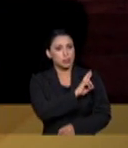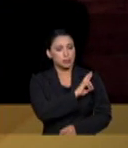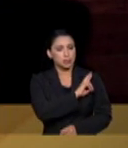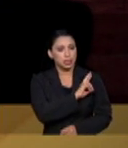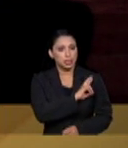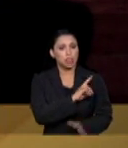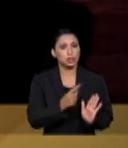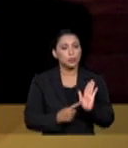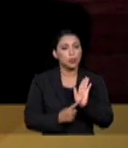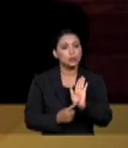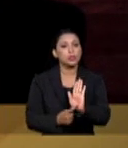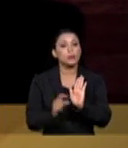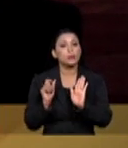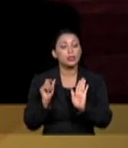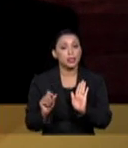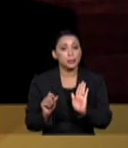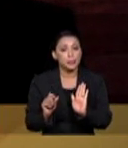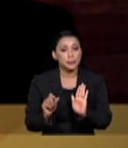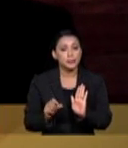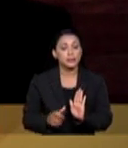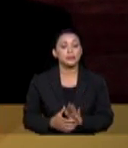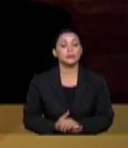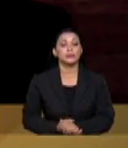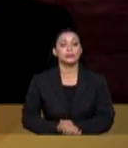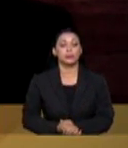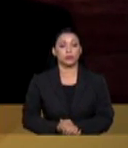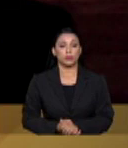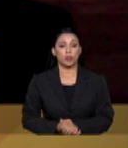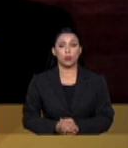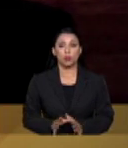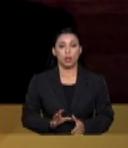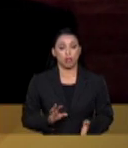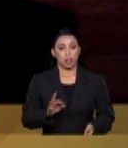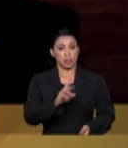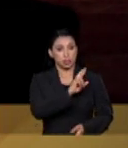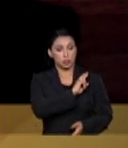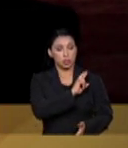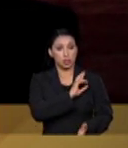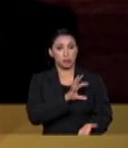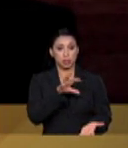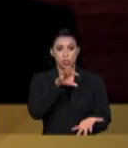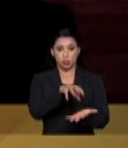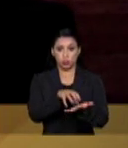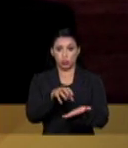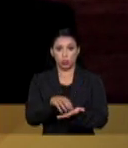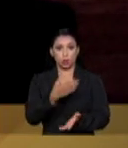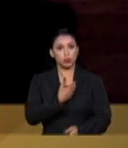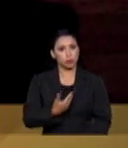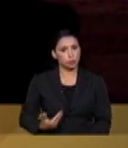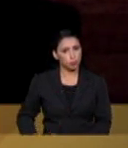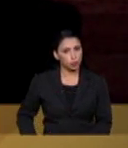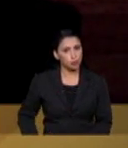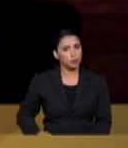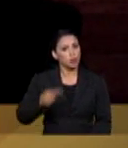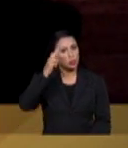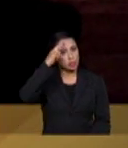a incúria parte dos órgãos públicos em respeitar o disposto no